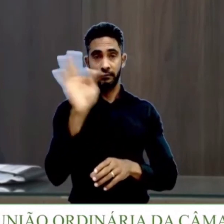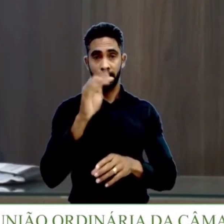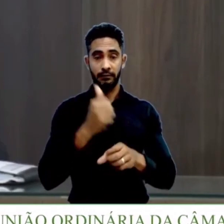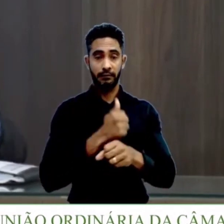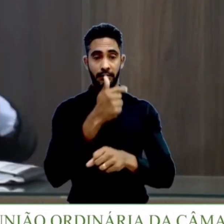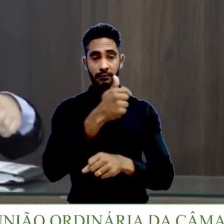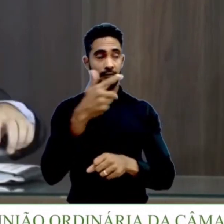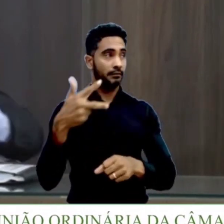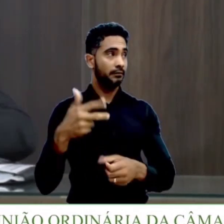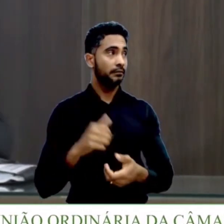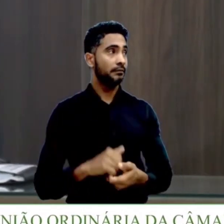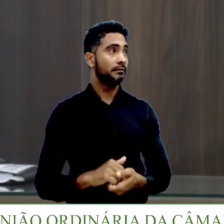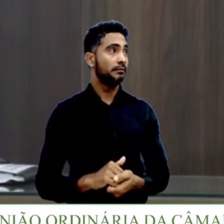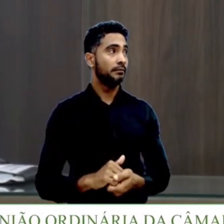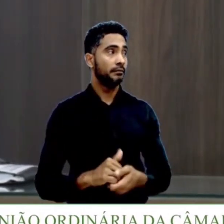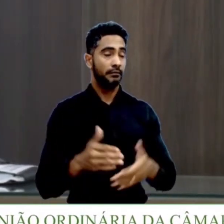2023.